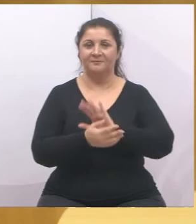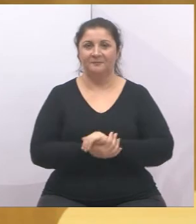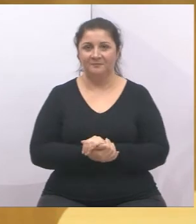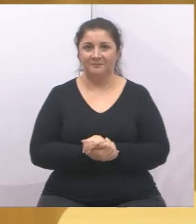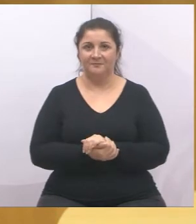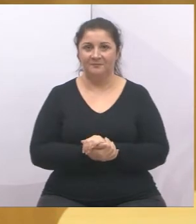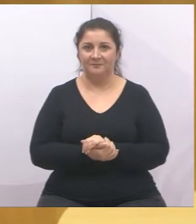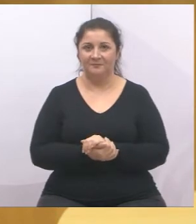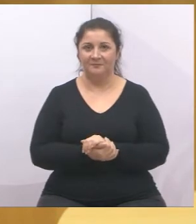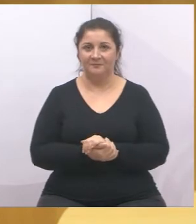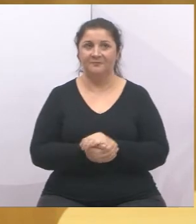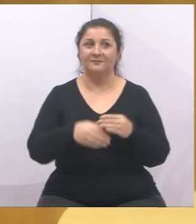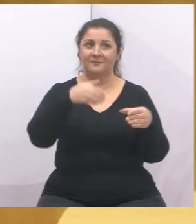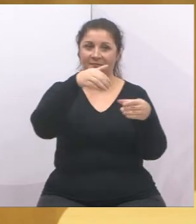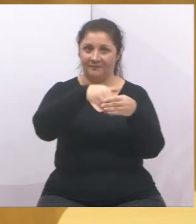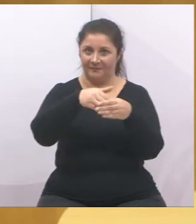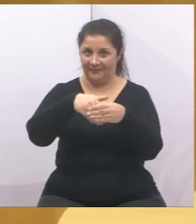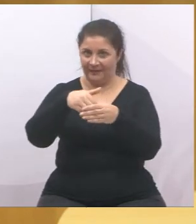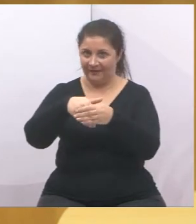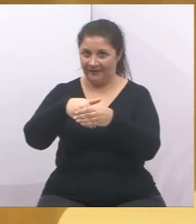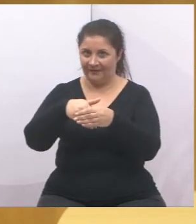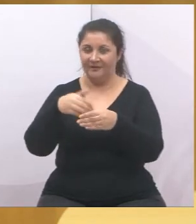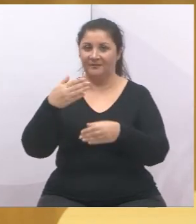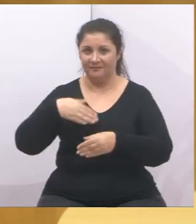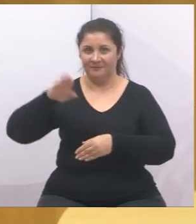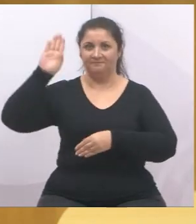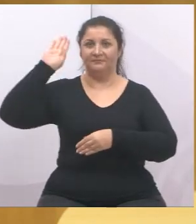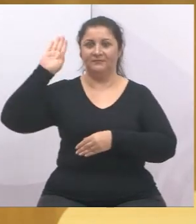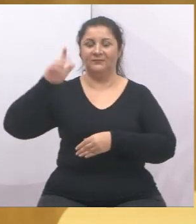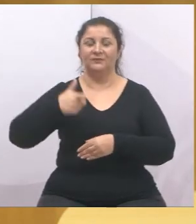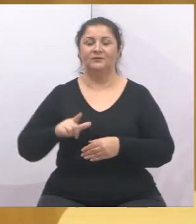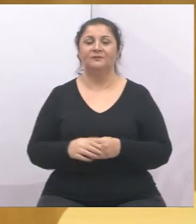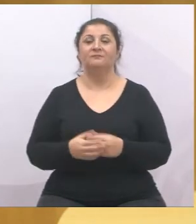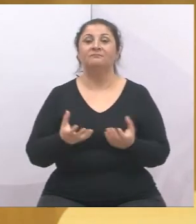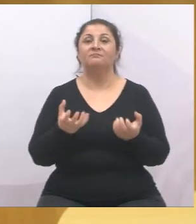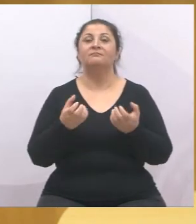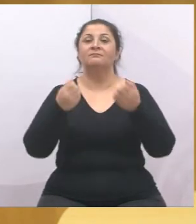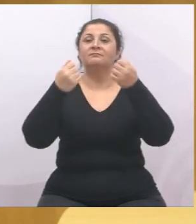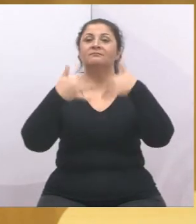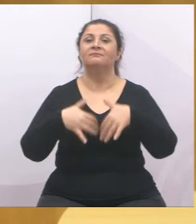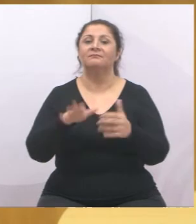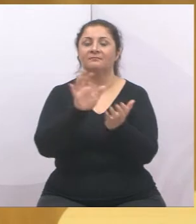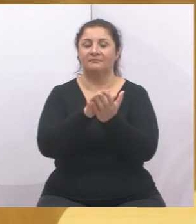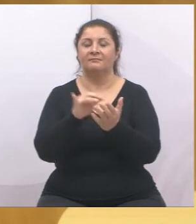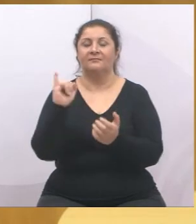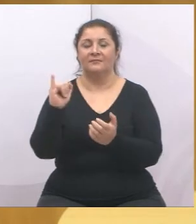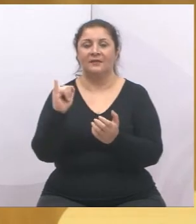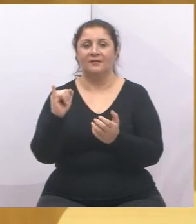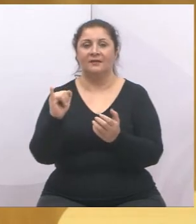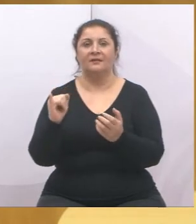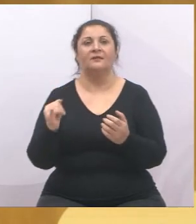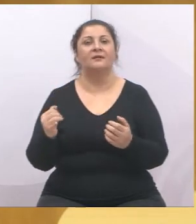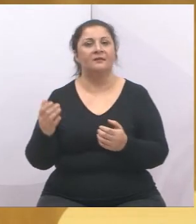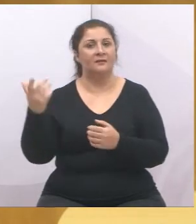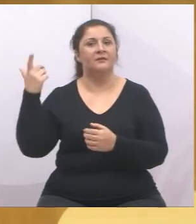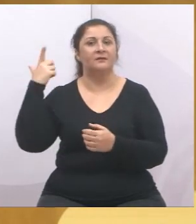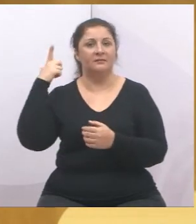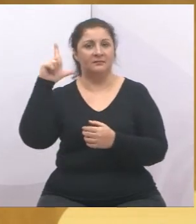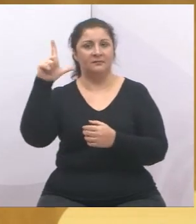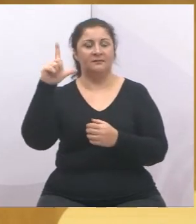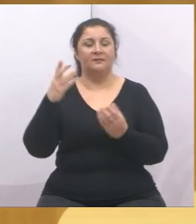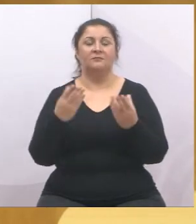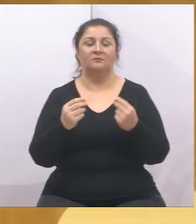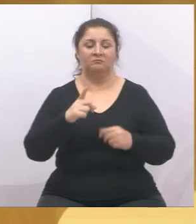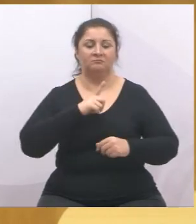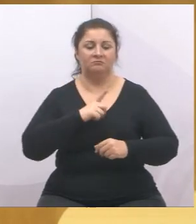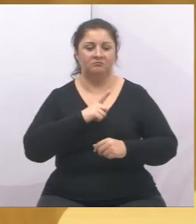e reeleito da nossa cidade, quero dizer que Jacareí ganha muito em tendo um nome de uma